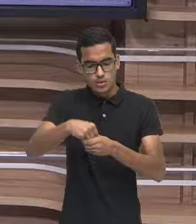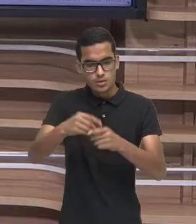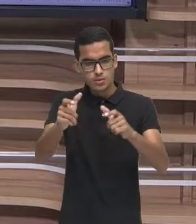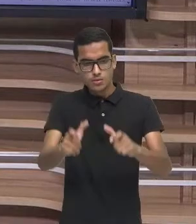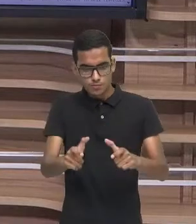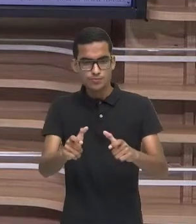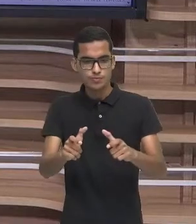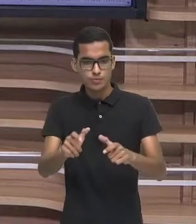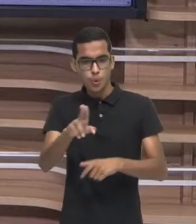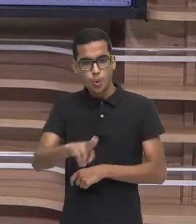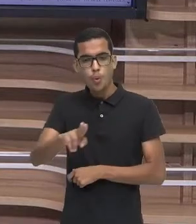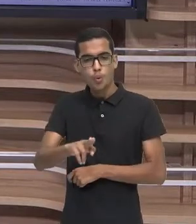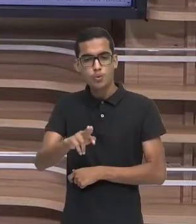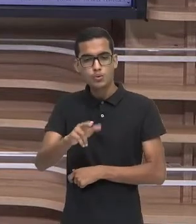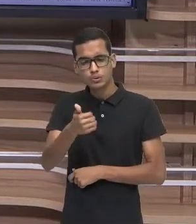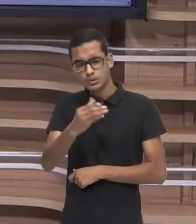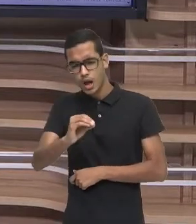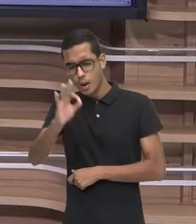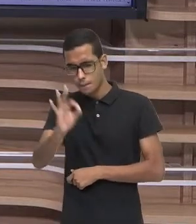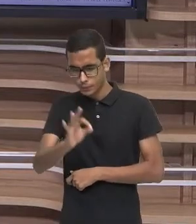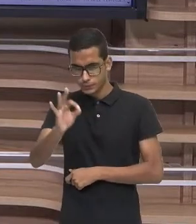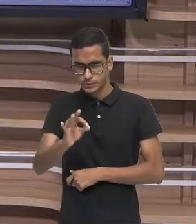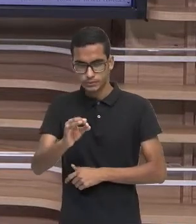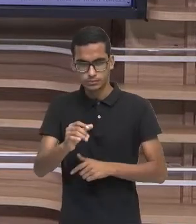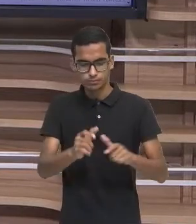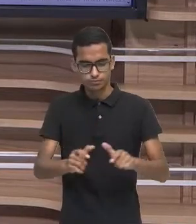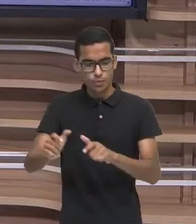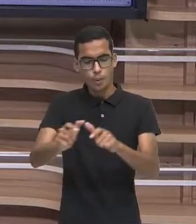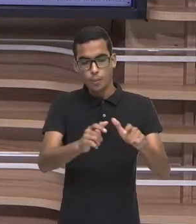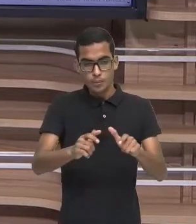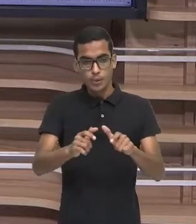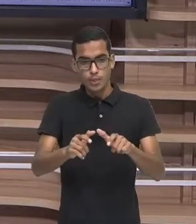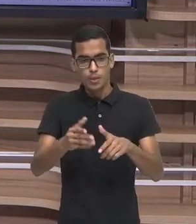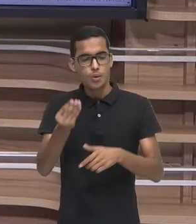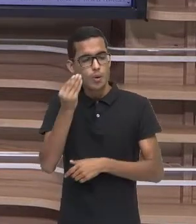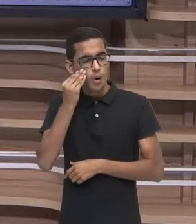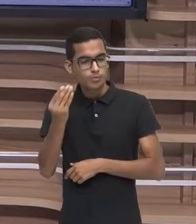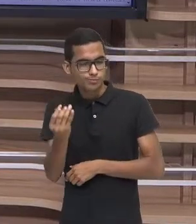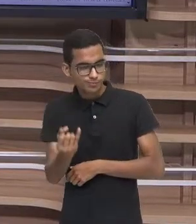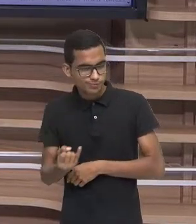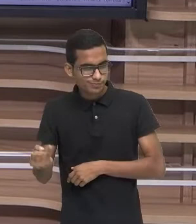de 10%. Tá? Então, a gente observa também essa